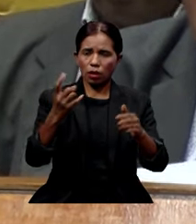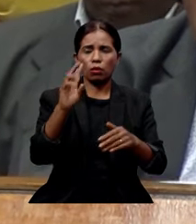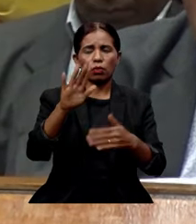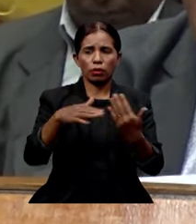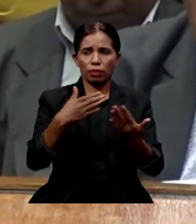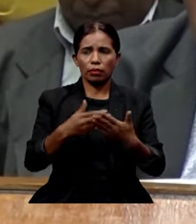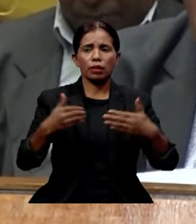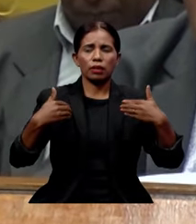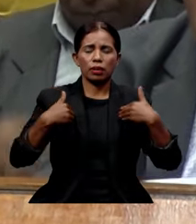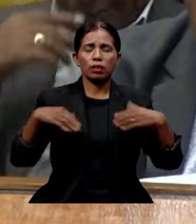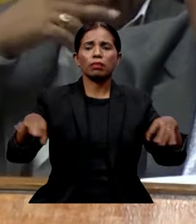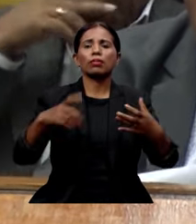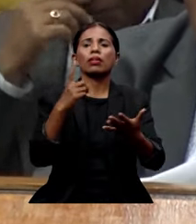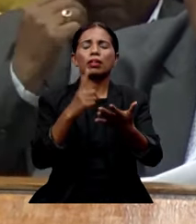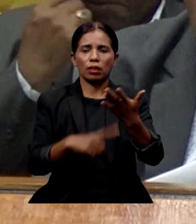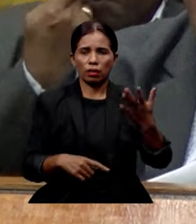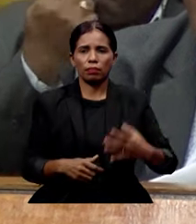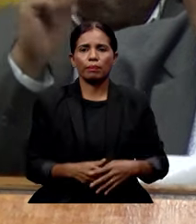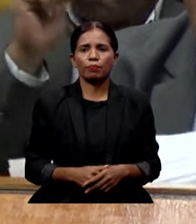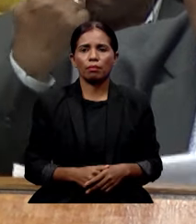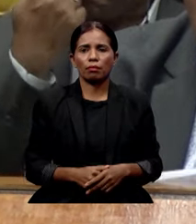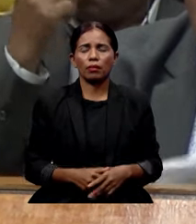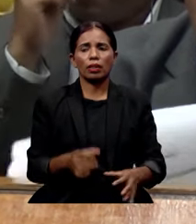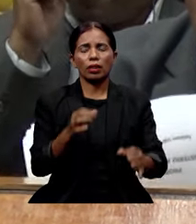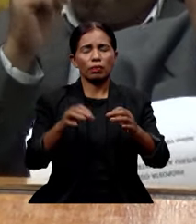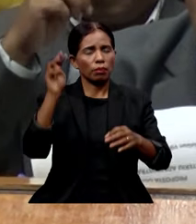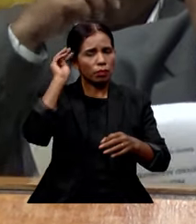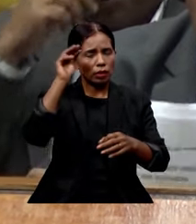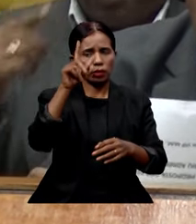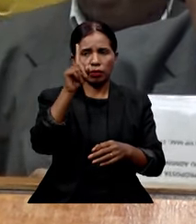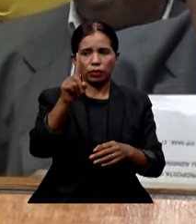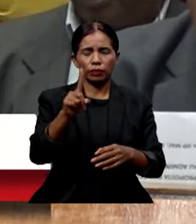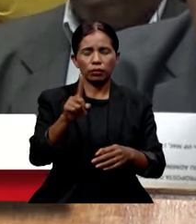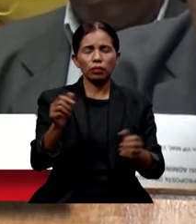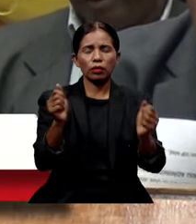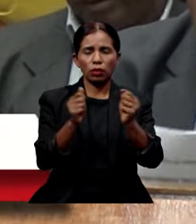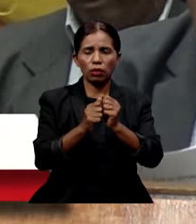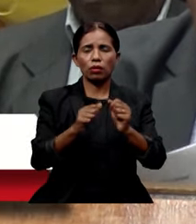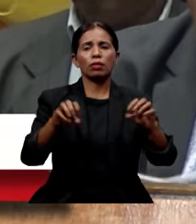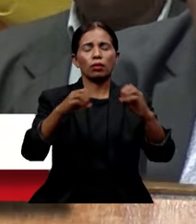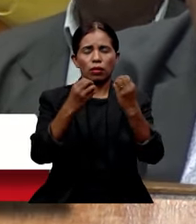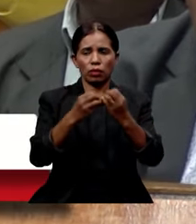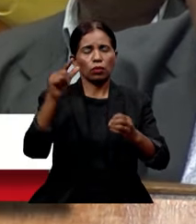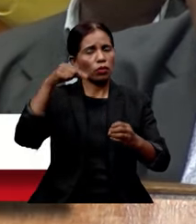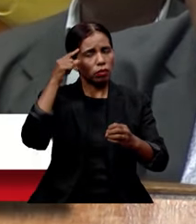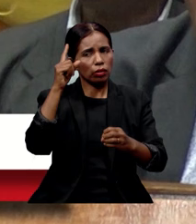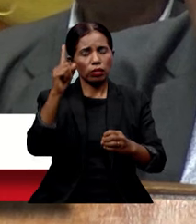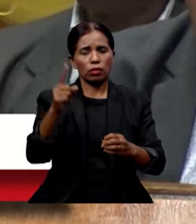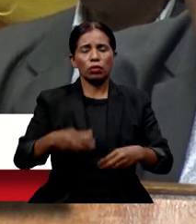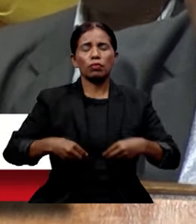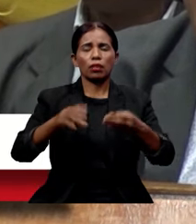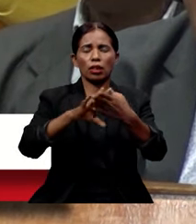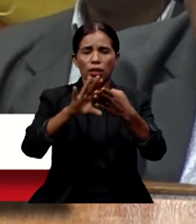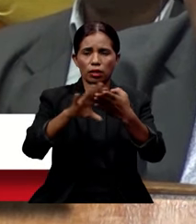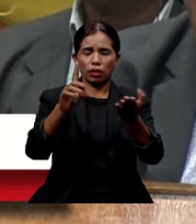nia papel nessa ida. Se ministro ida, o órgão do governo ida, alô di despacho,